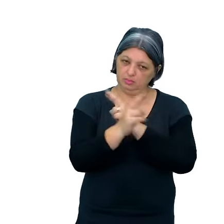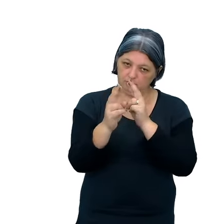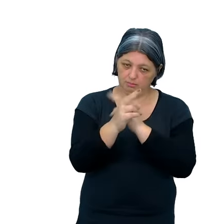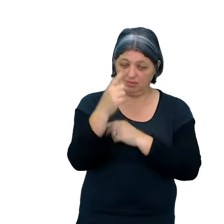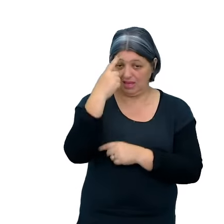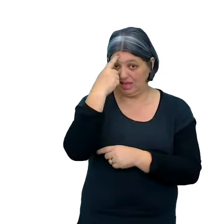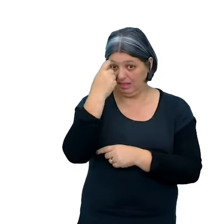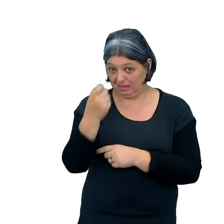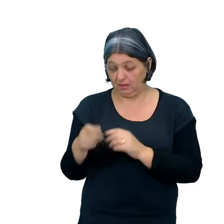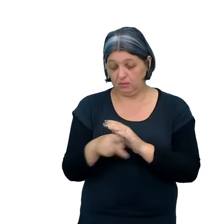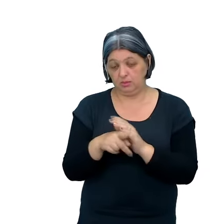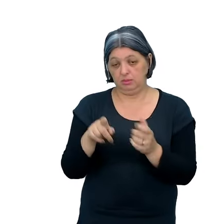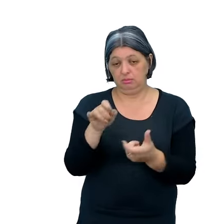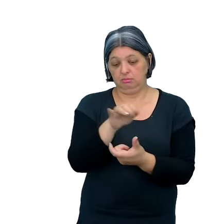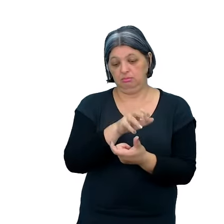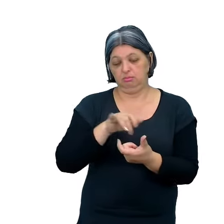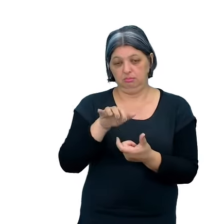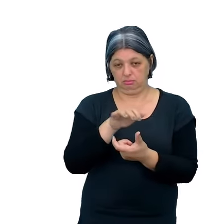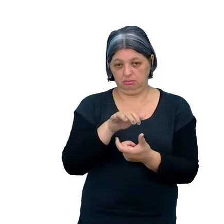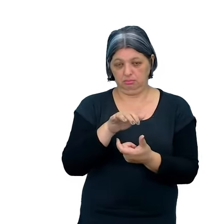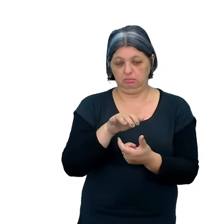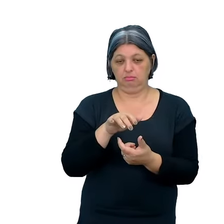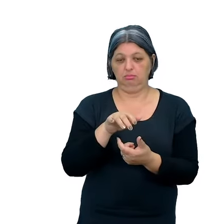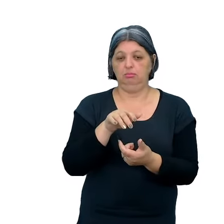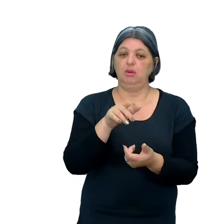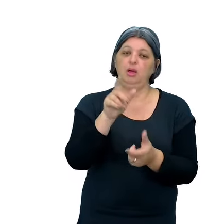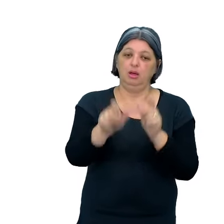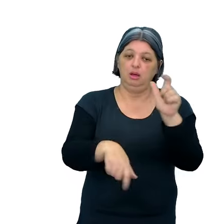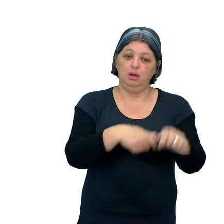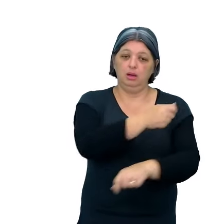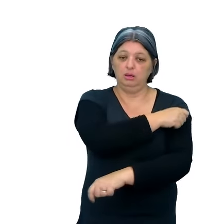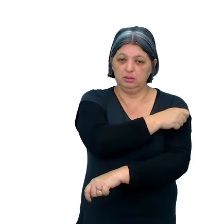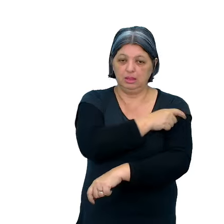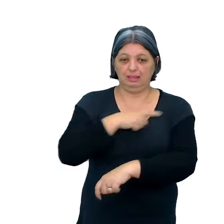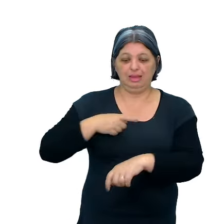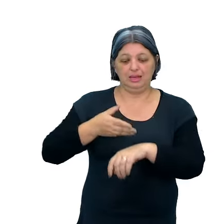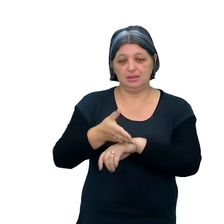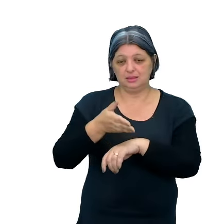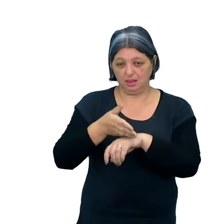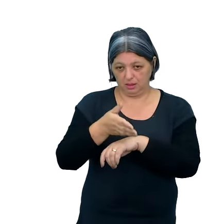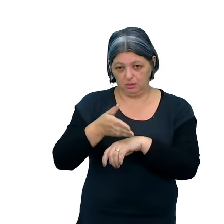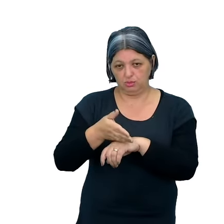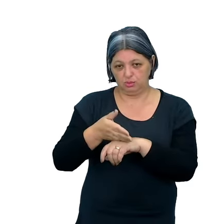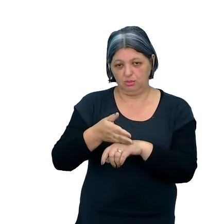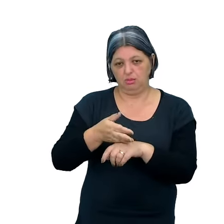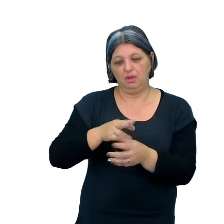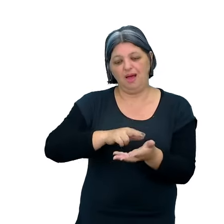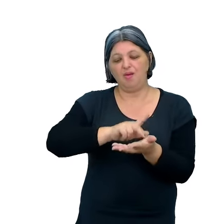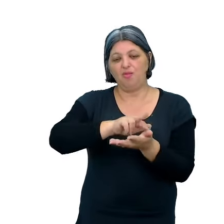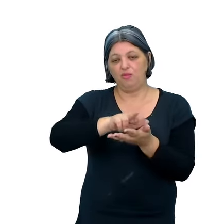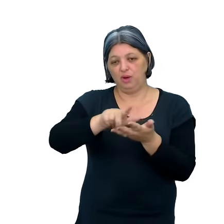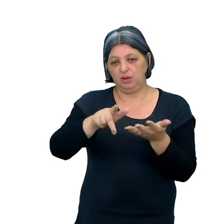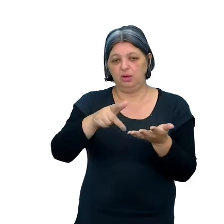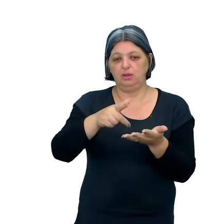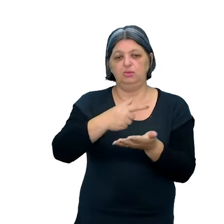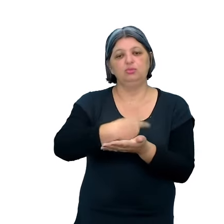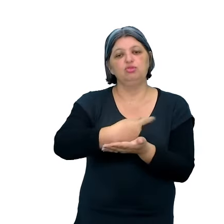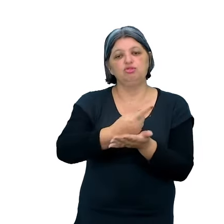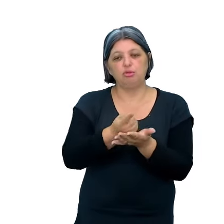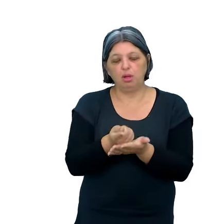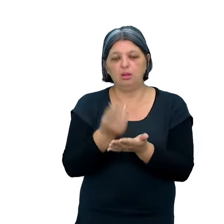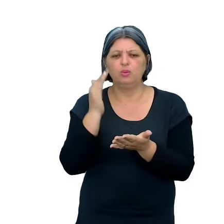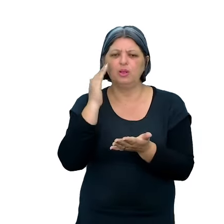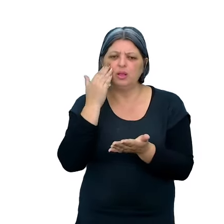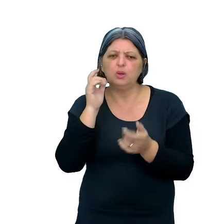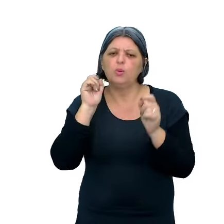de letramento, quanto mais o estudante tiver acesso, né, aos variados gêneros, ou que eles possam compreender qual